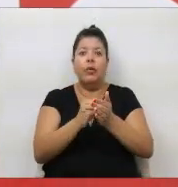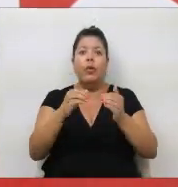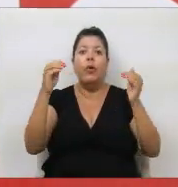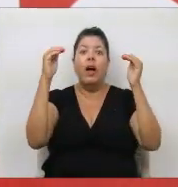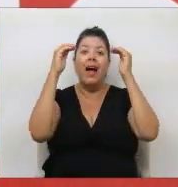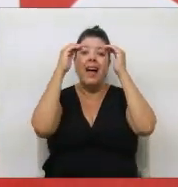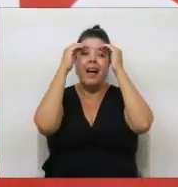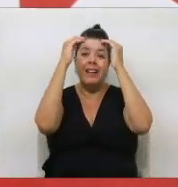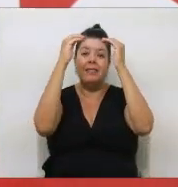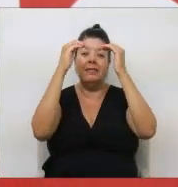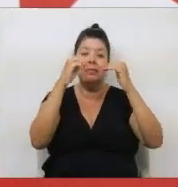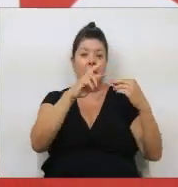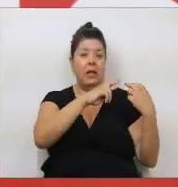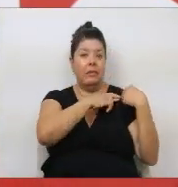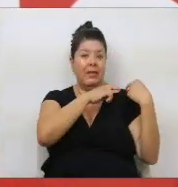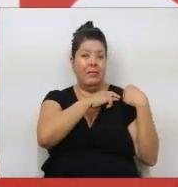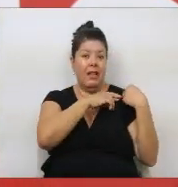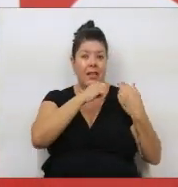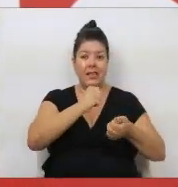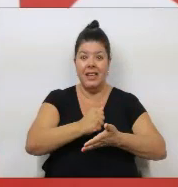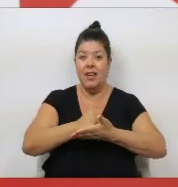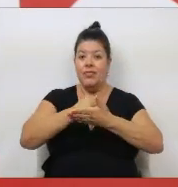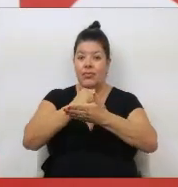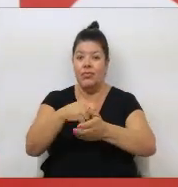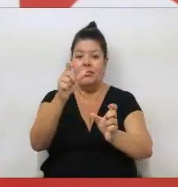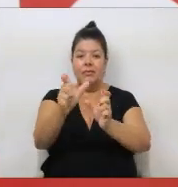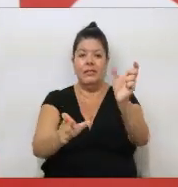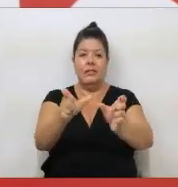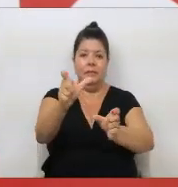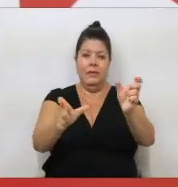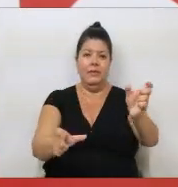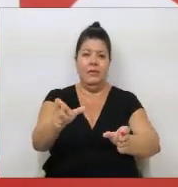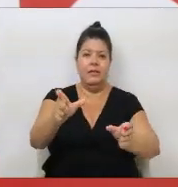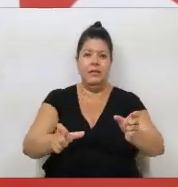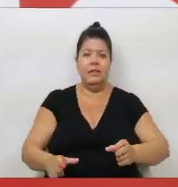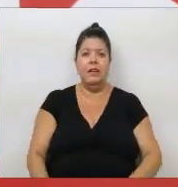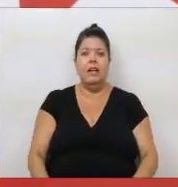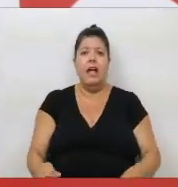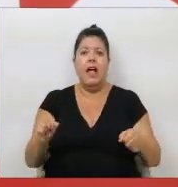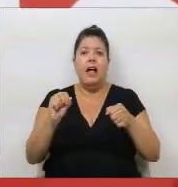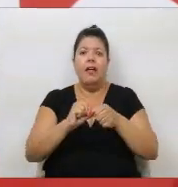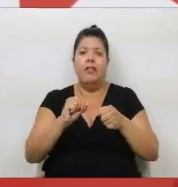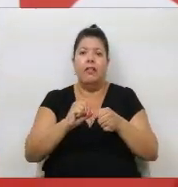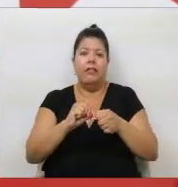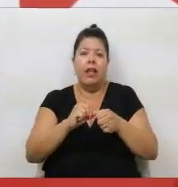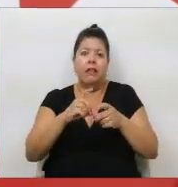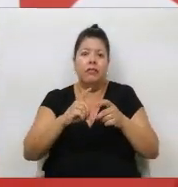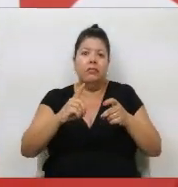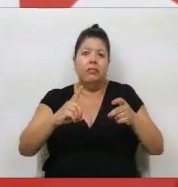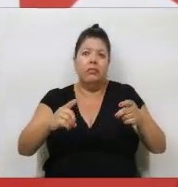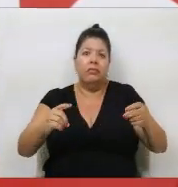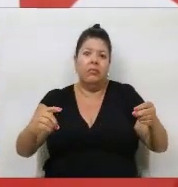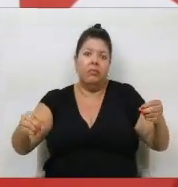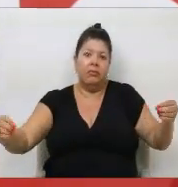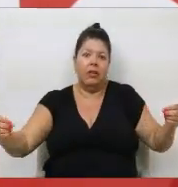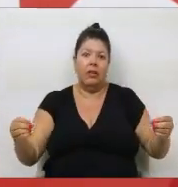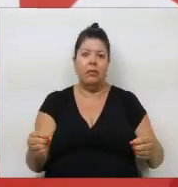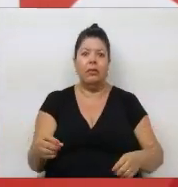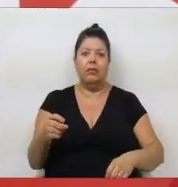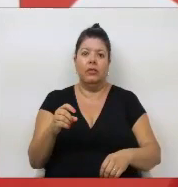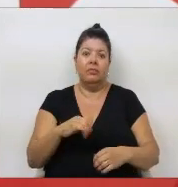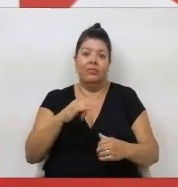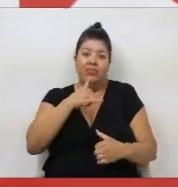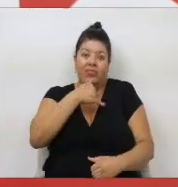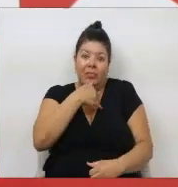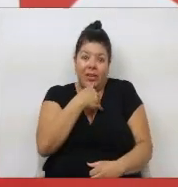responsabilidade, a falta de solidariedade com o povo, fez com que ao longo do tempo, e isso nós lamentamos